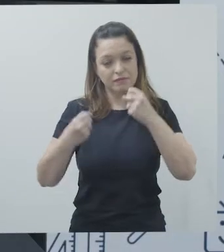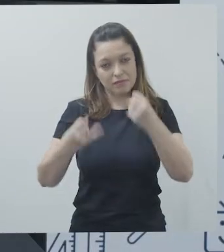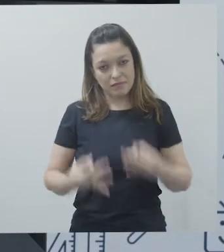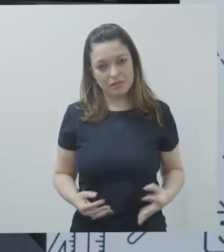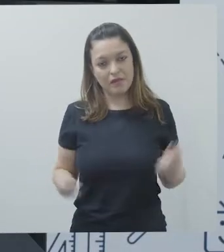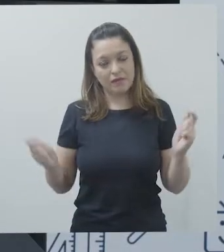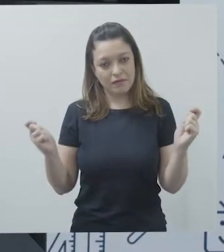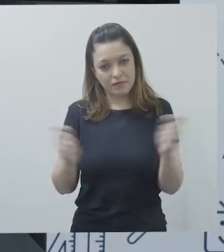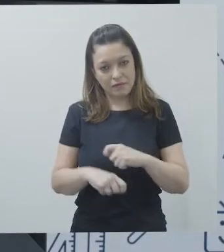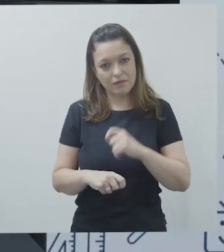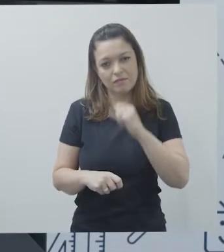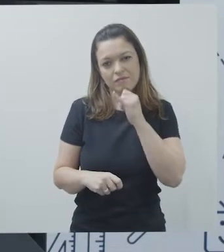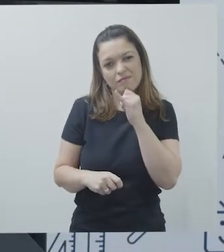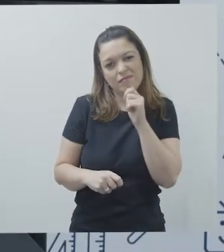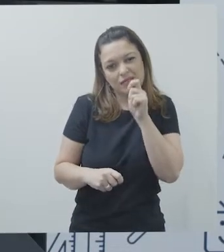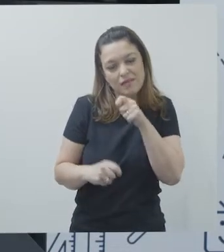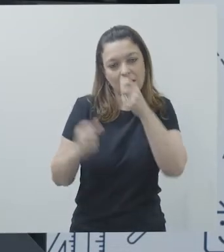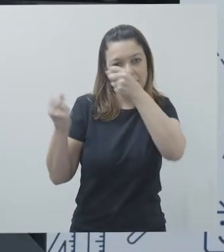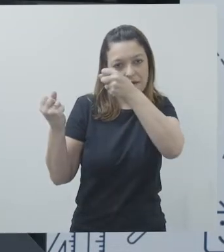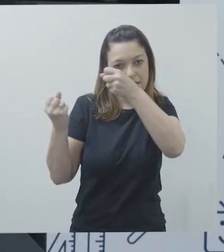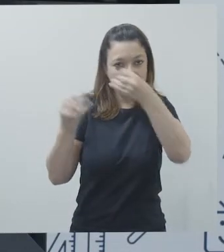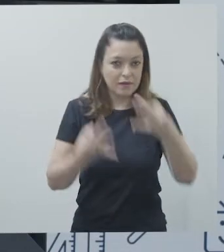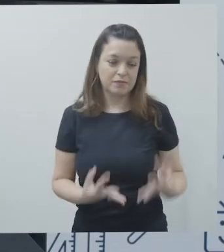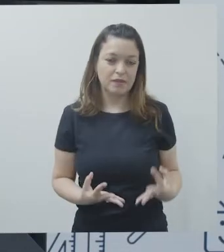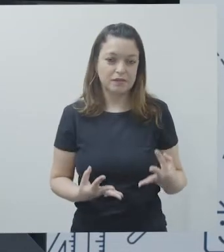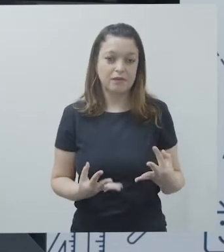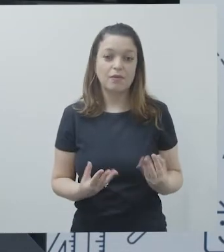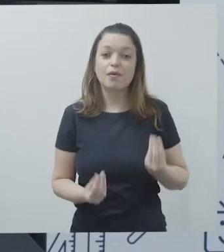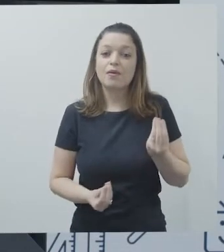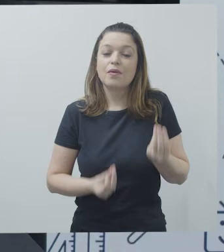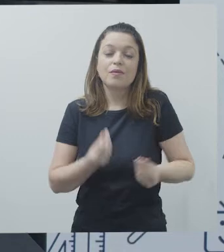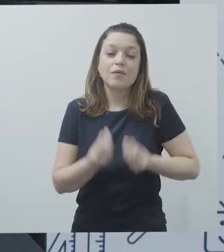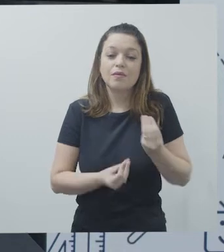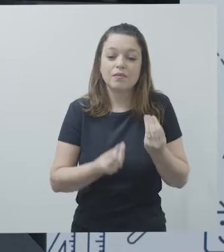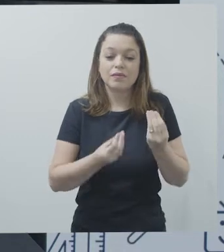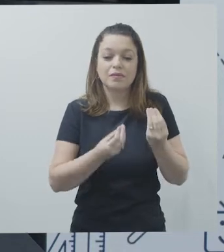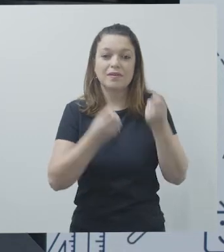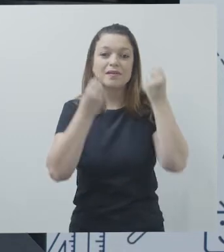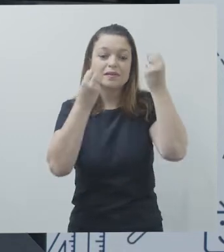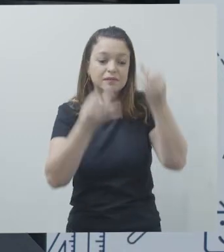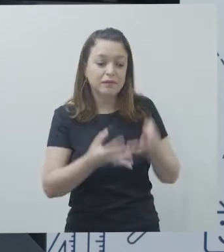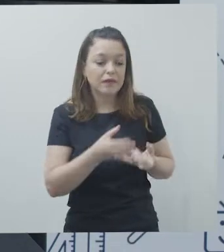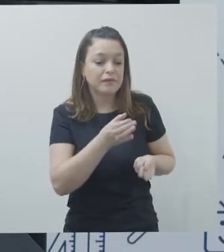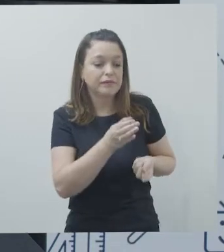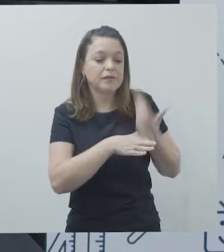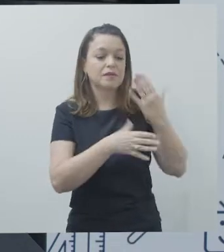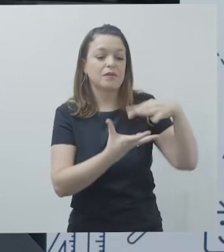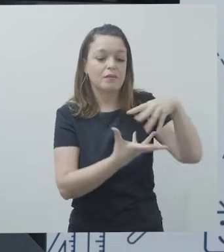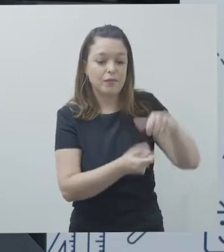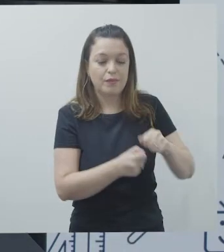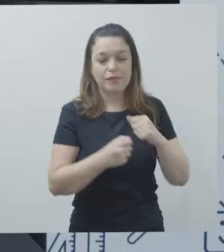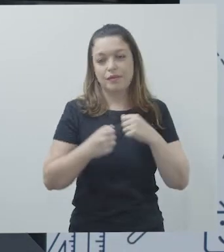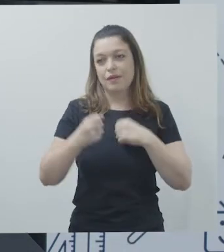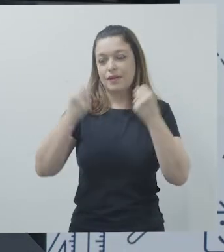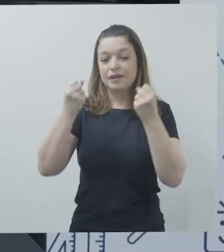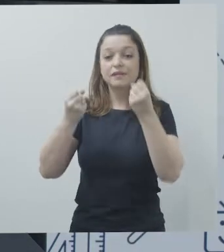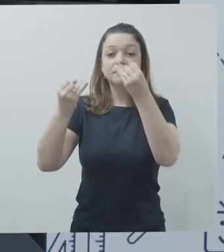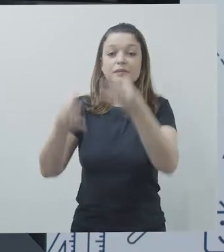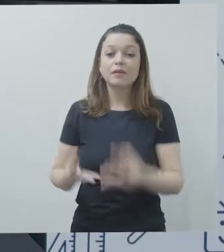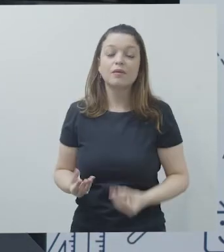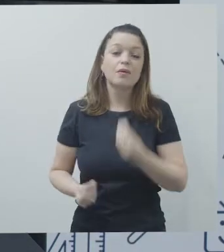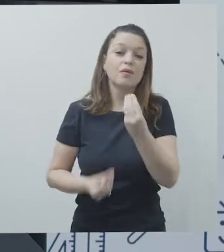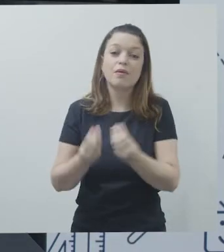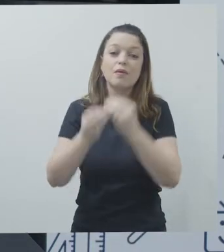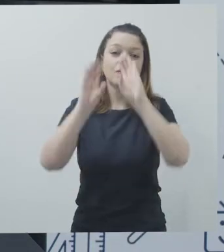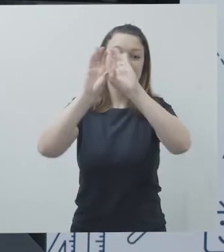de explicação, explicar alguma coisa, explicar como surgiu o mundo, por exemplo, explicar como surgiu o